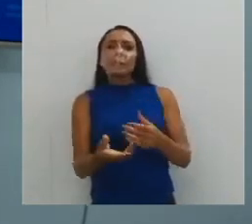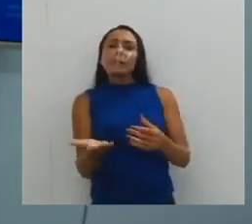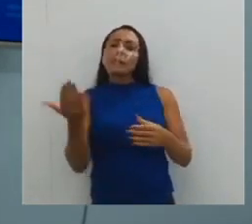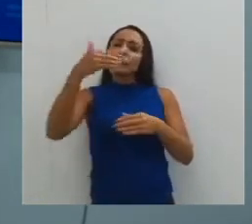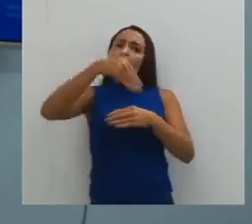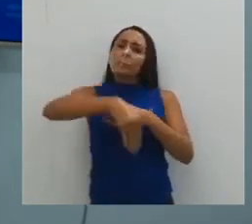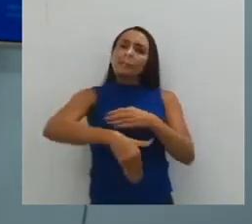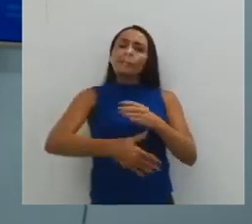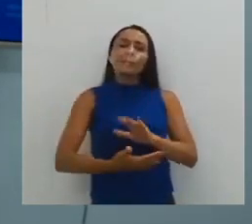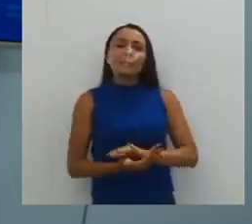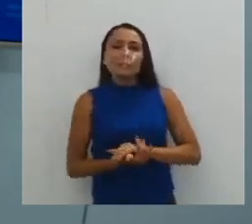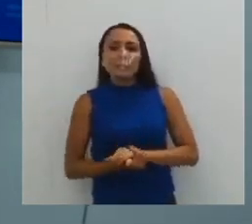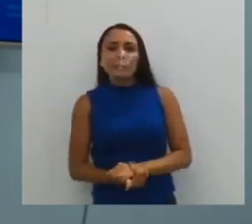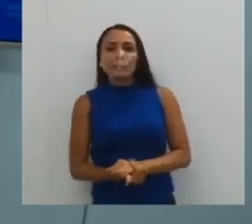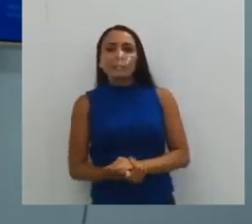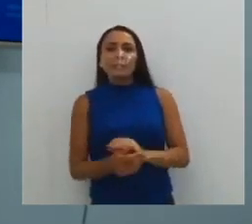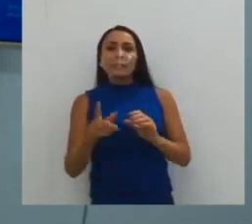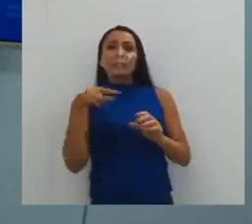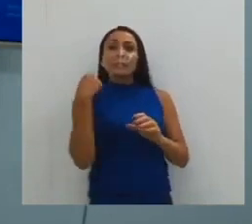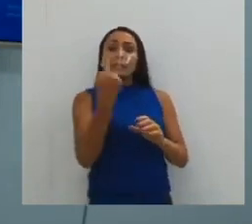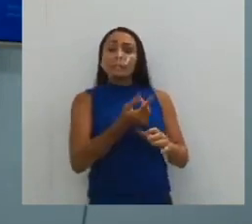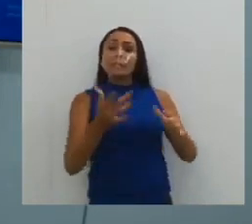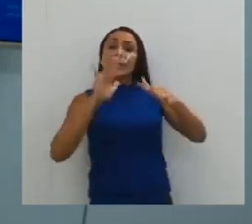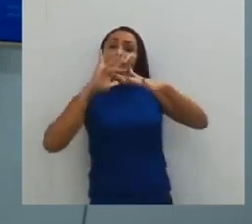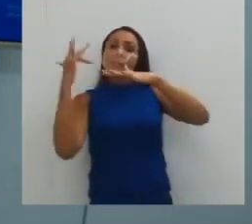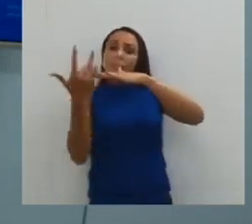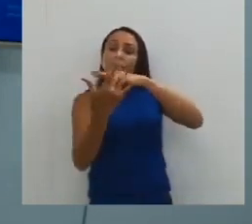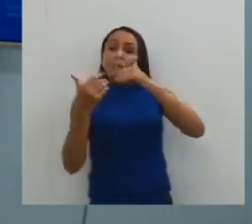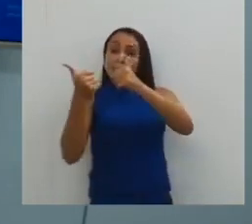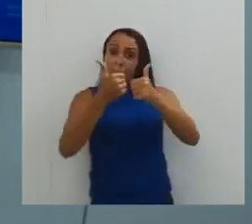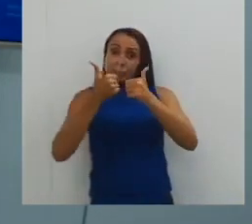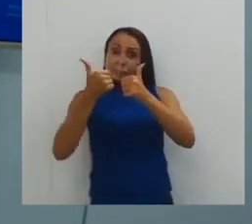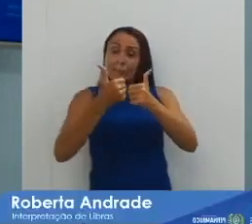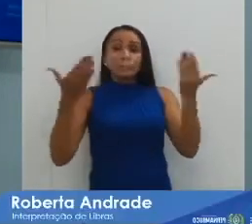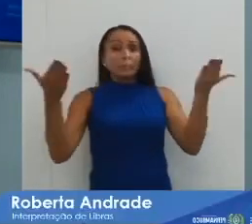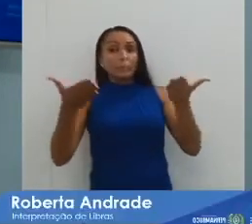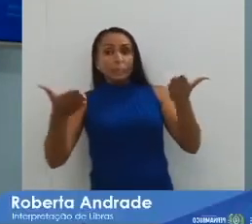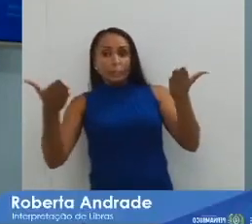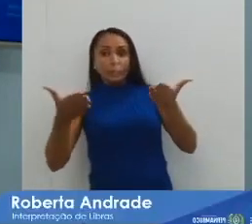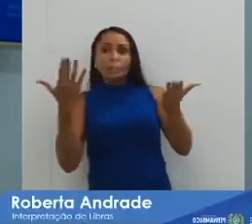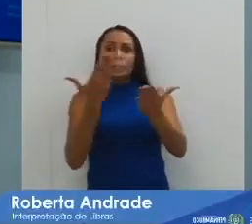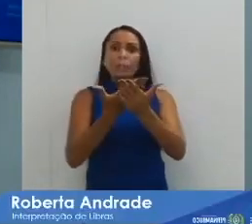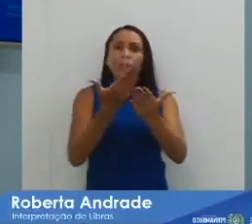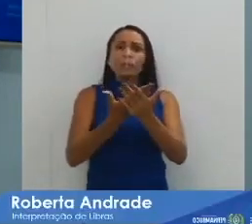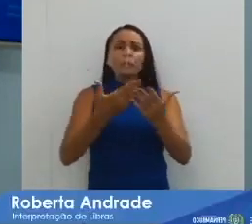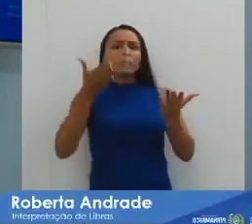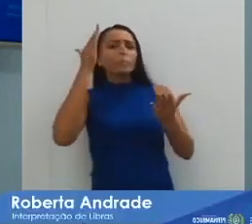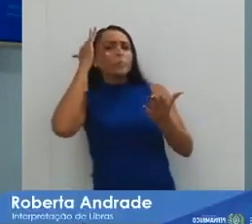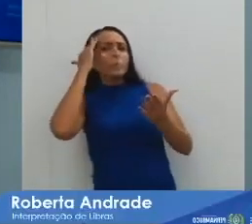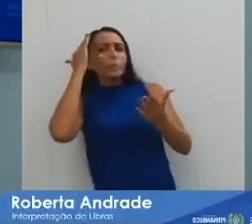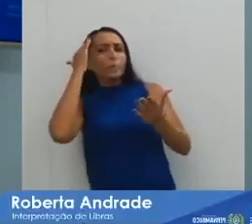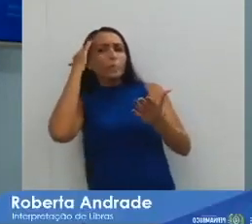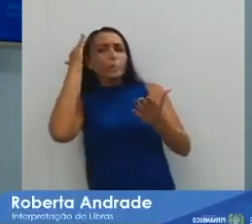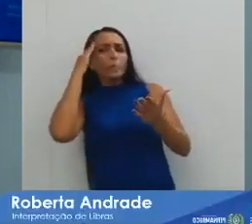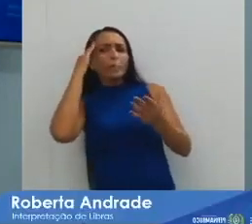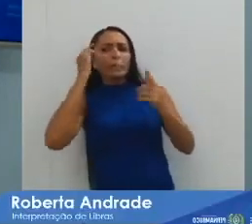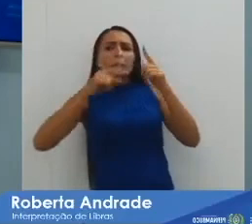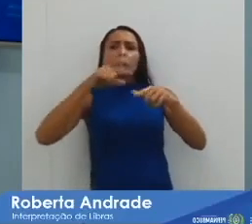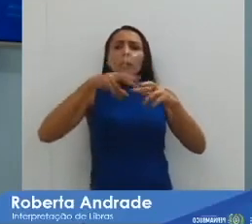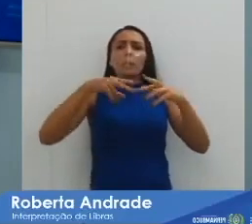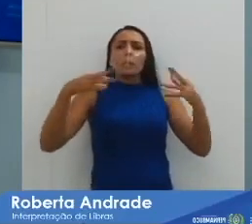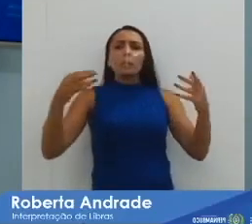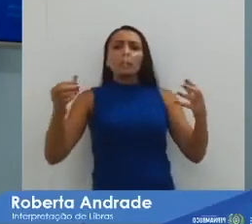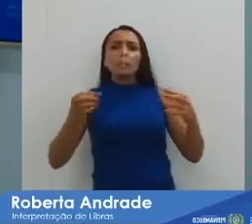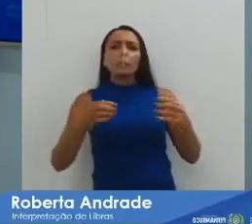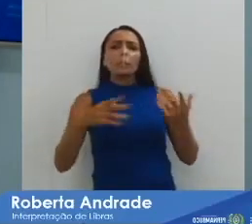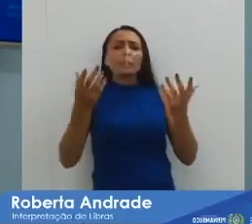entrar nas nossas redes sociais, beleza? Hoje a aula a gente vai entender produtos notáveis em relação